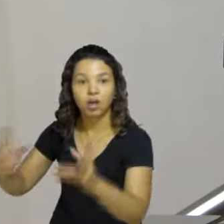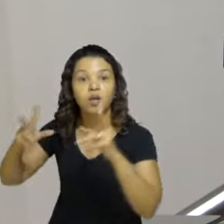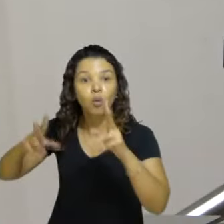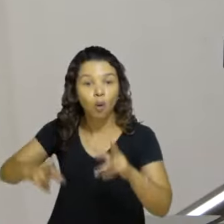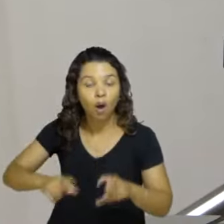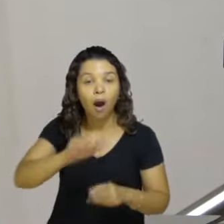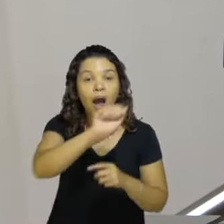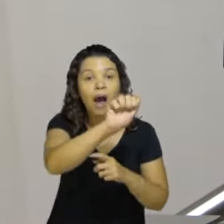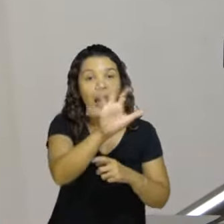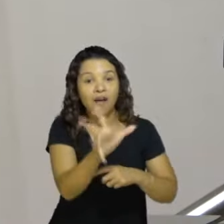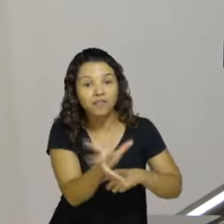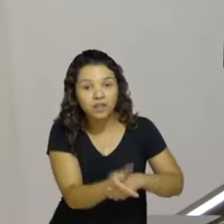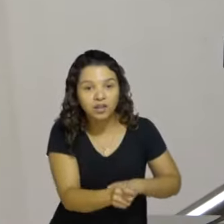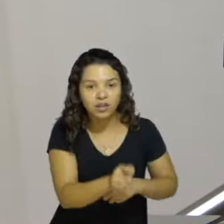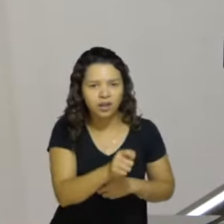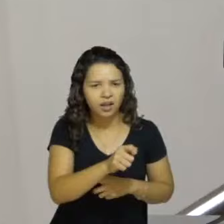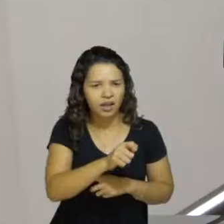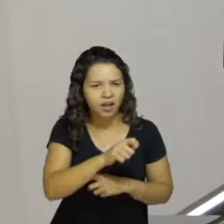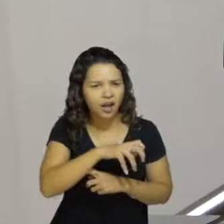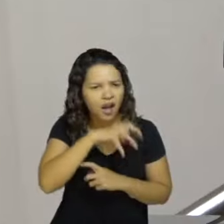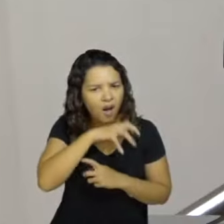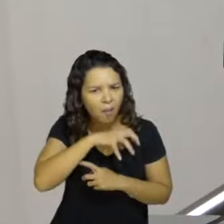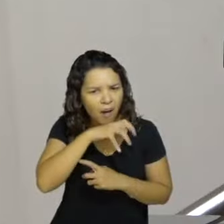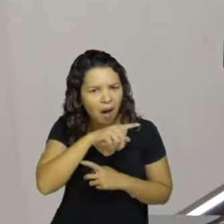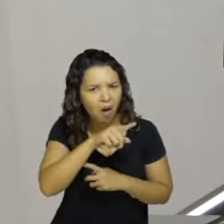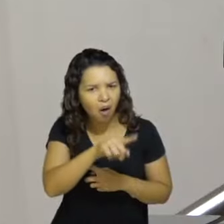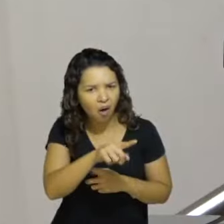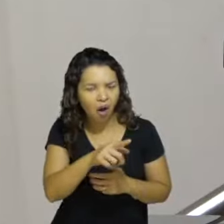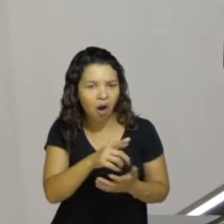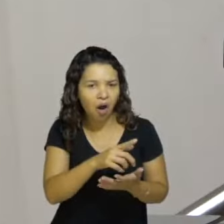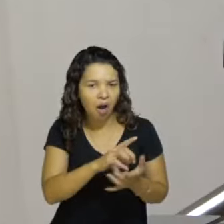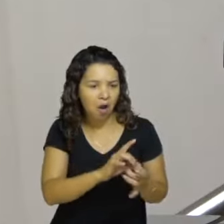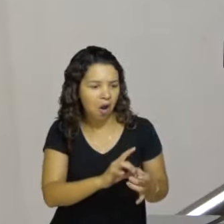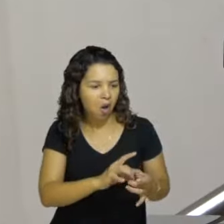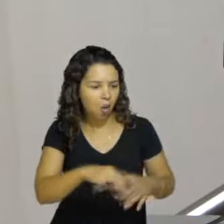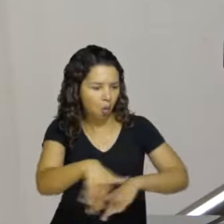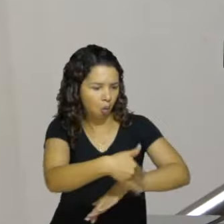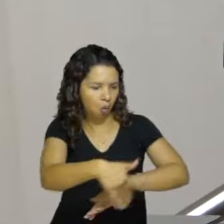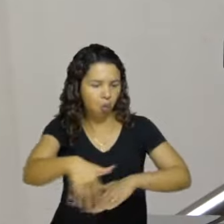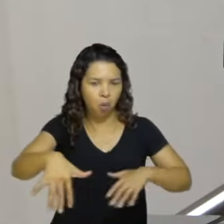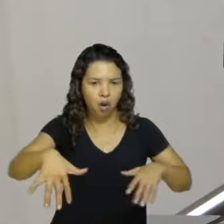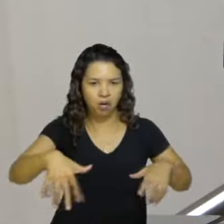estão soltos na rua. Tu não vê um, às vezes capa, né? Mas tu não vê um leão,